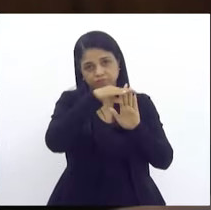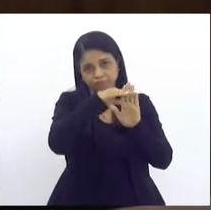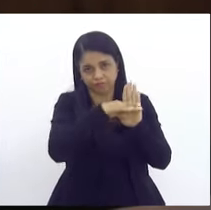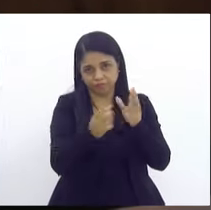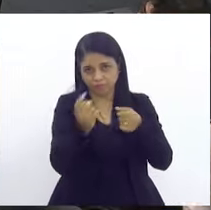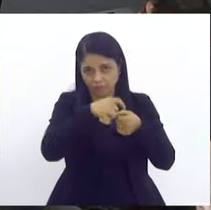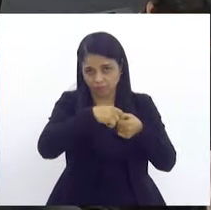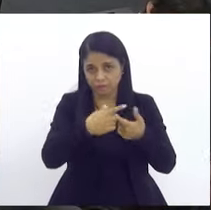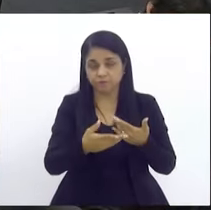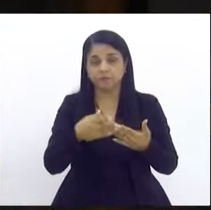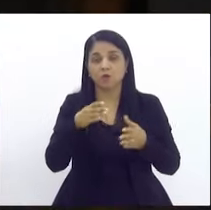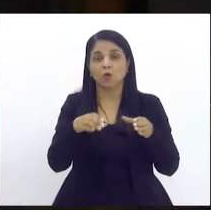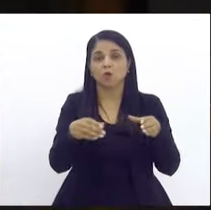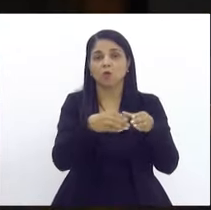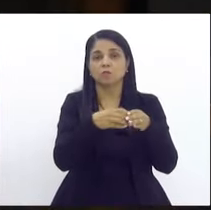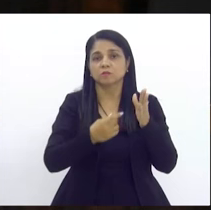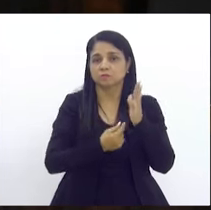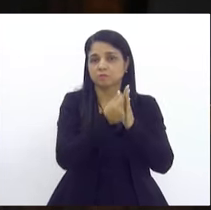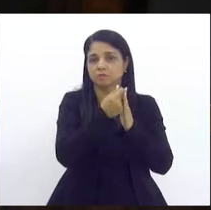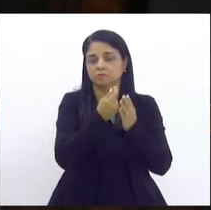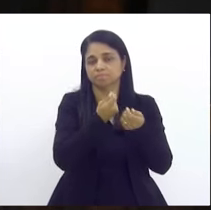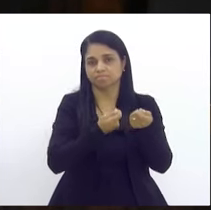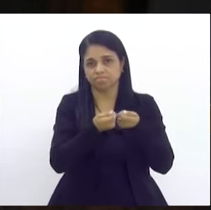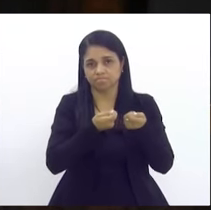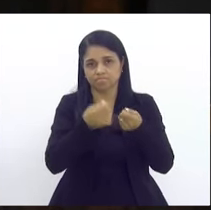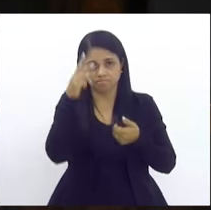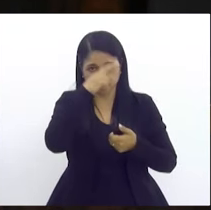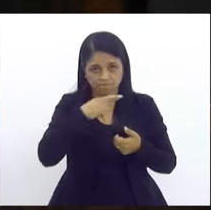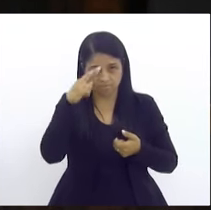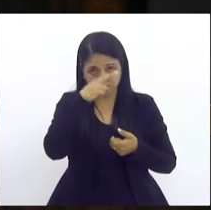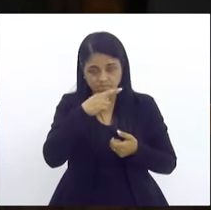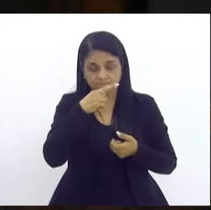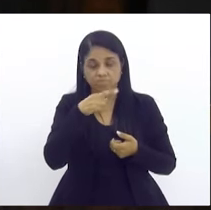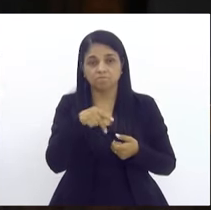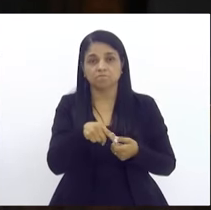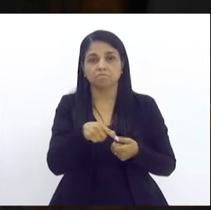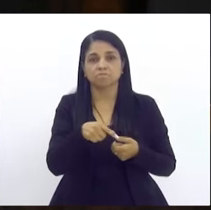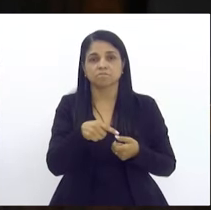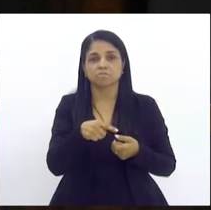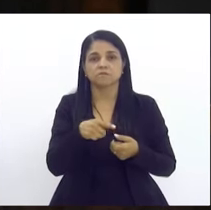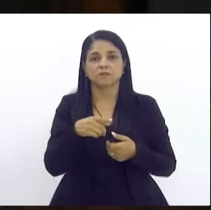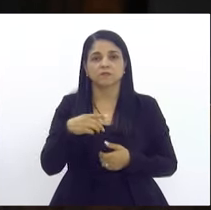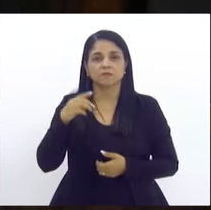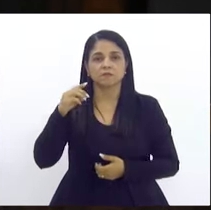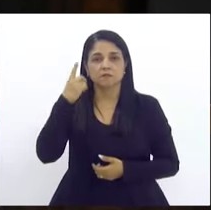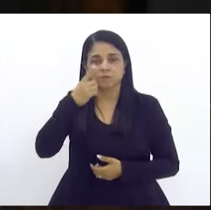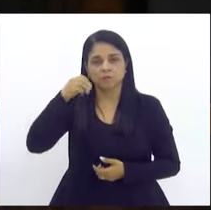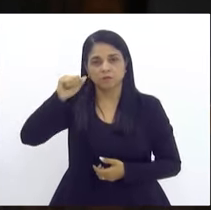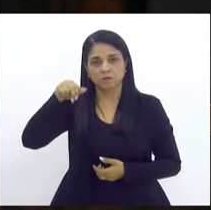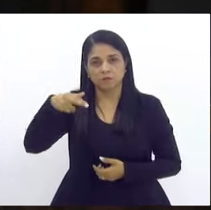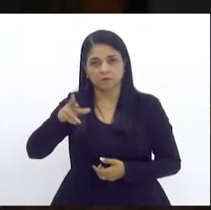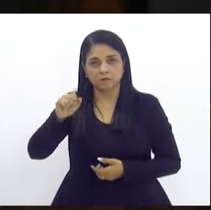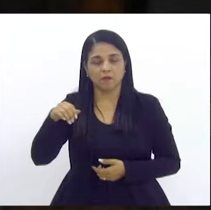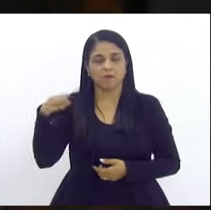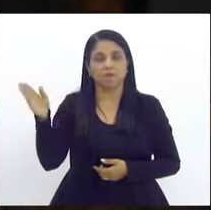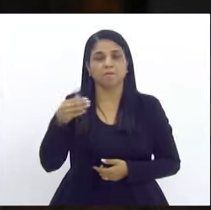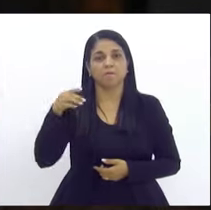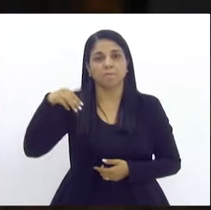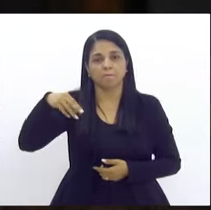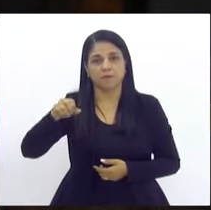presidente. Pela Comissão de Orçamento, Finanças, Fiscalização Financeira e Controle, deputado André Correia, deputado Carlos